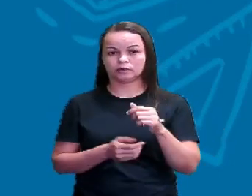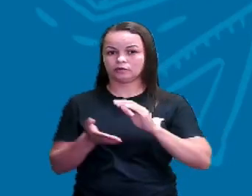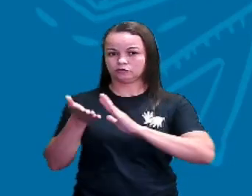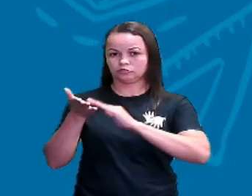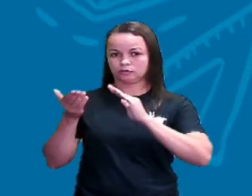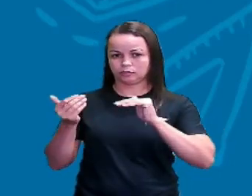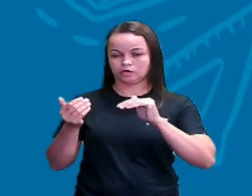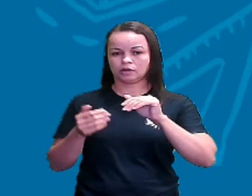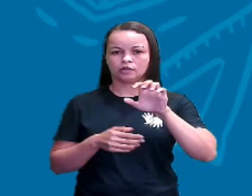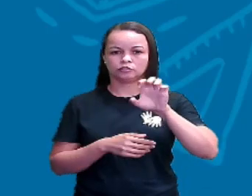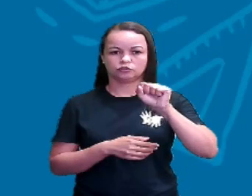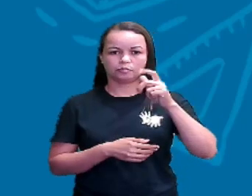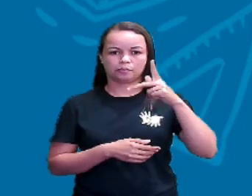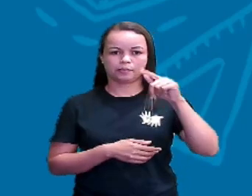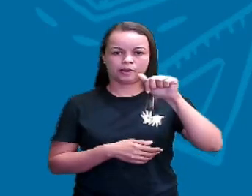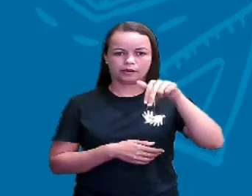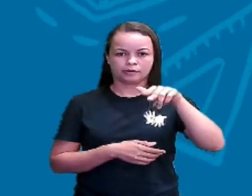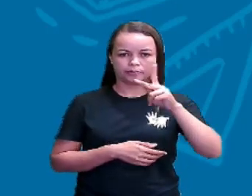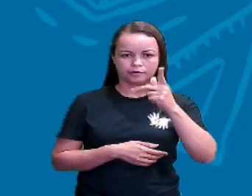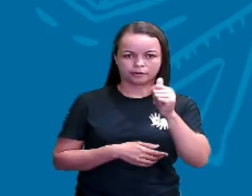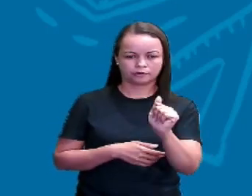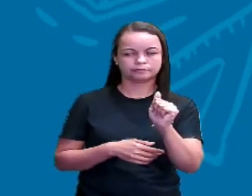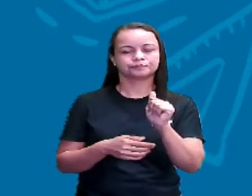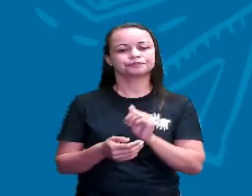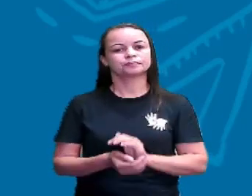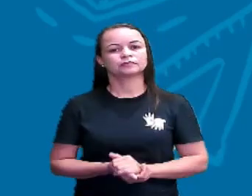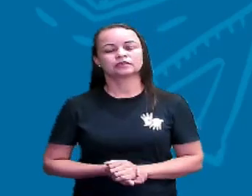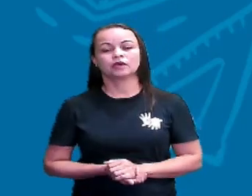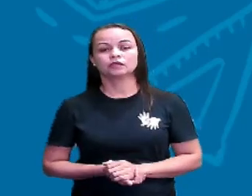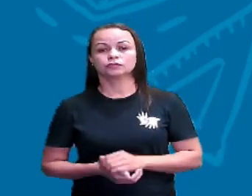Espanha, tá certo? Então, no vosseu